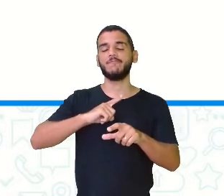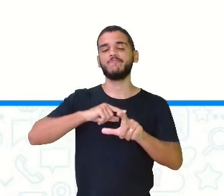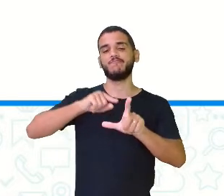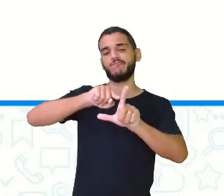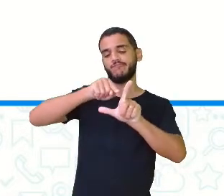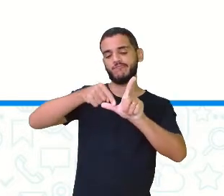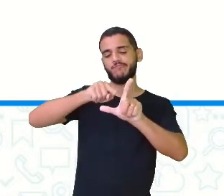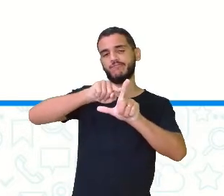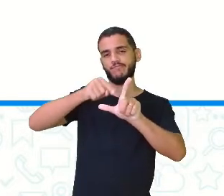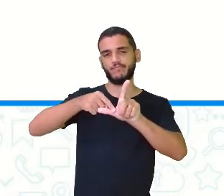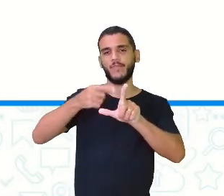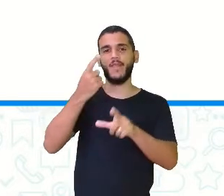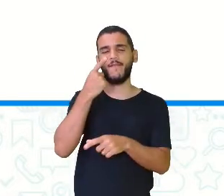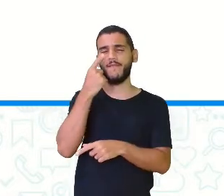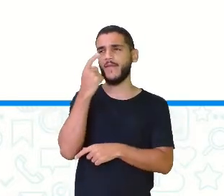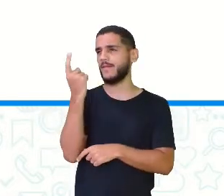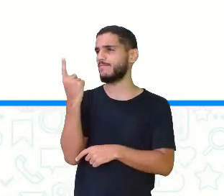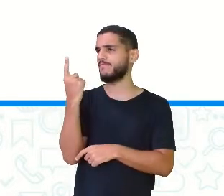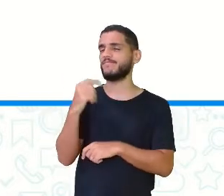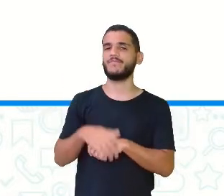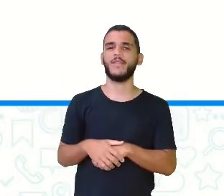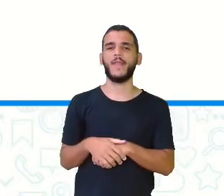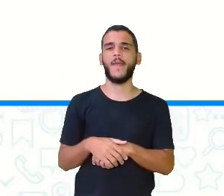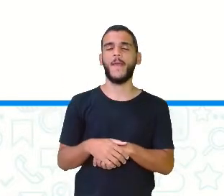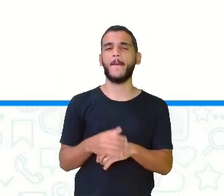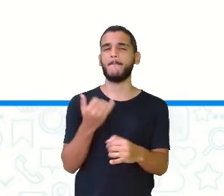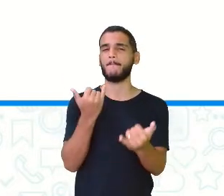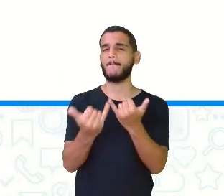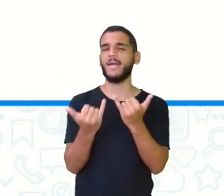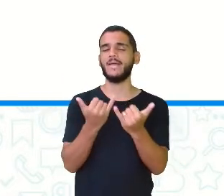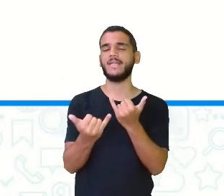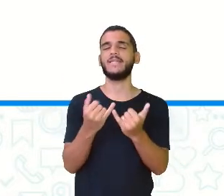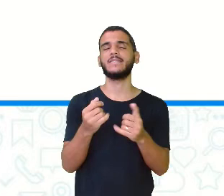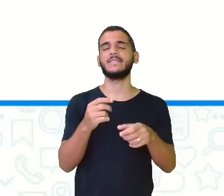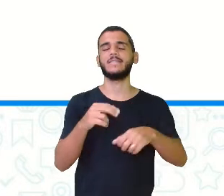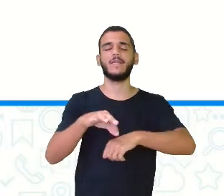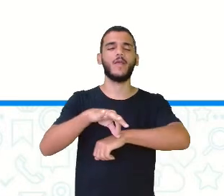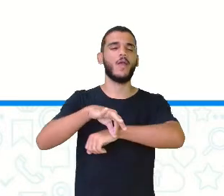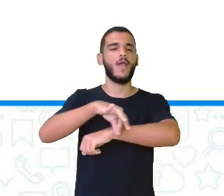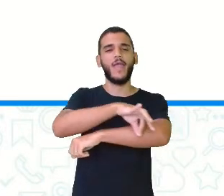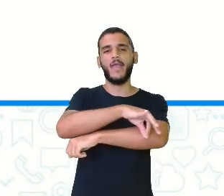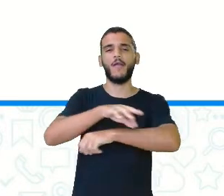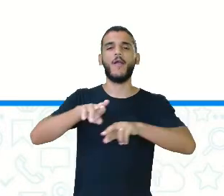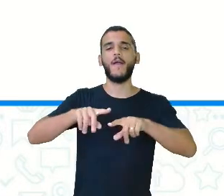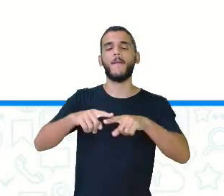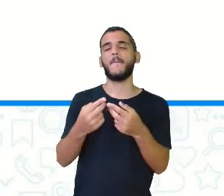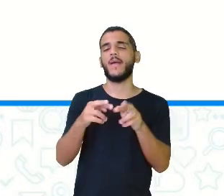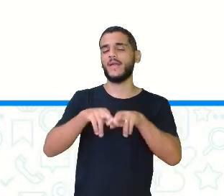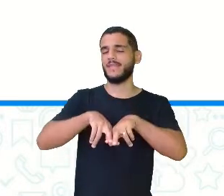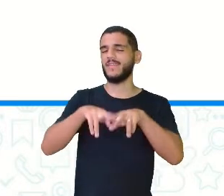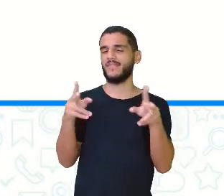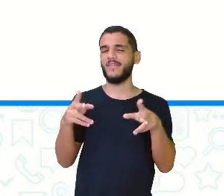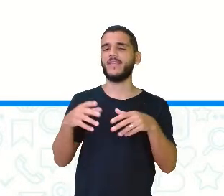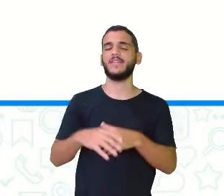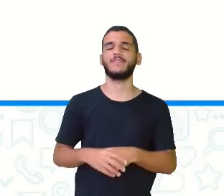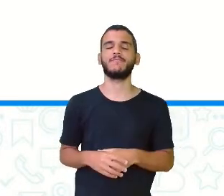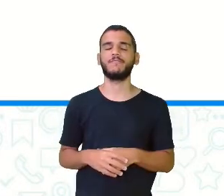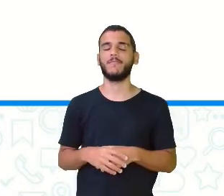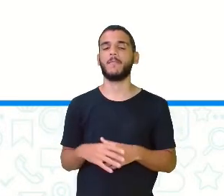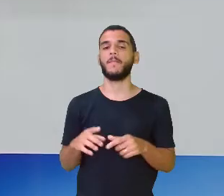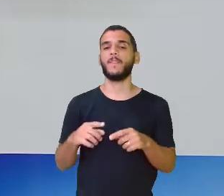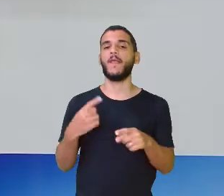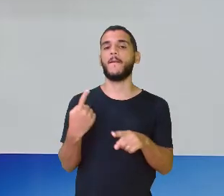oportunidade de ver? Parece uma régua, né? Mas a gente mede de forma diferenciada, né? A reguinha, ela